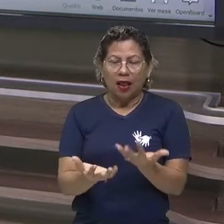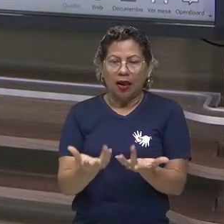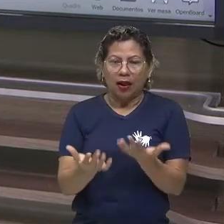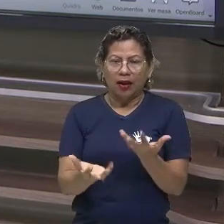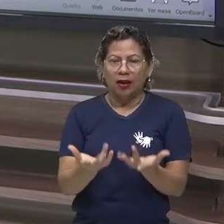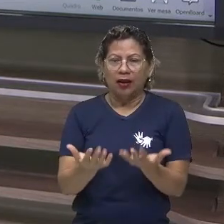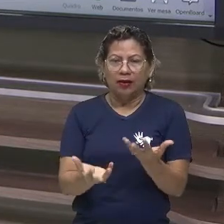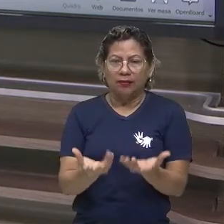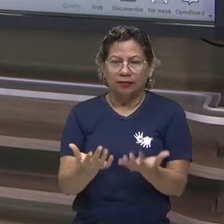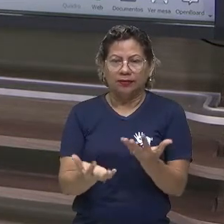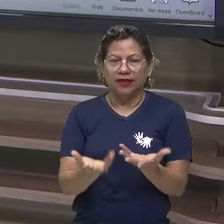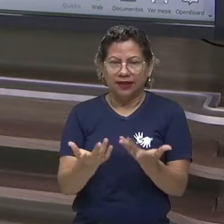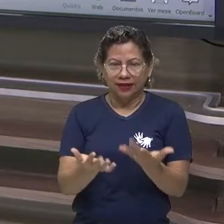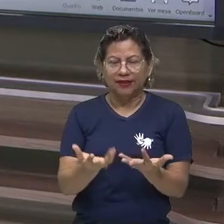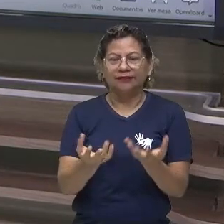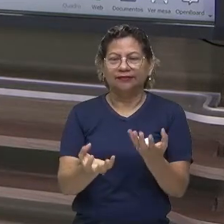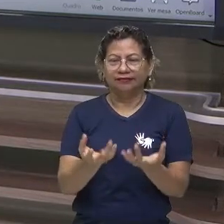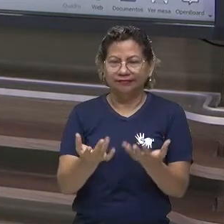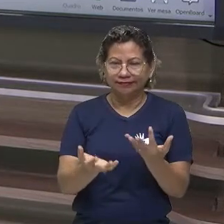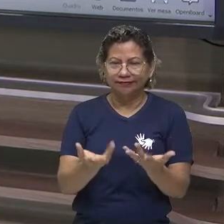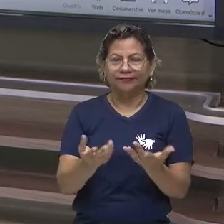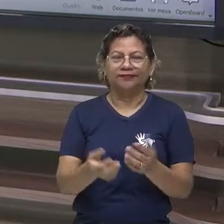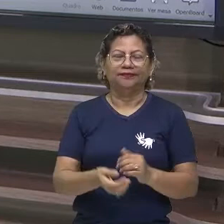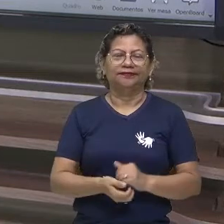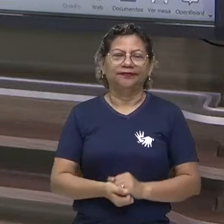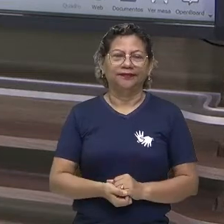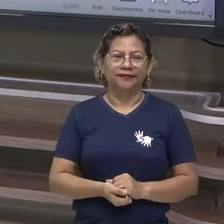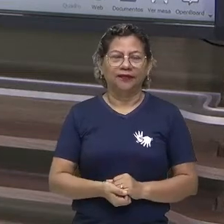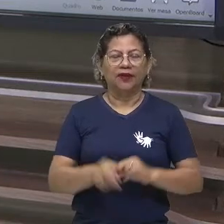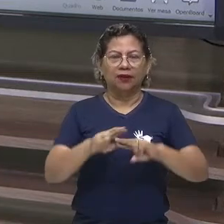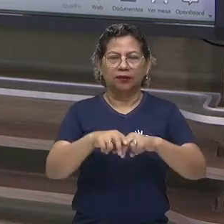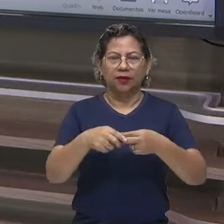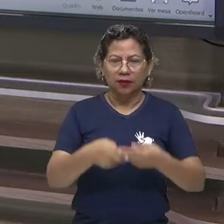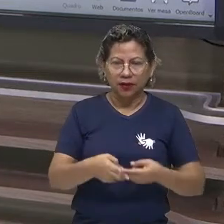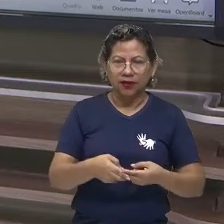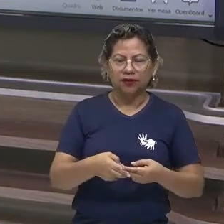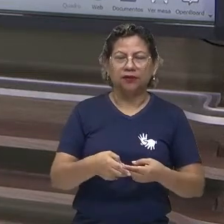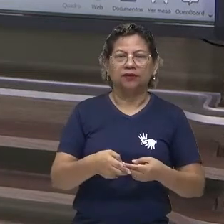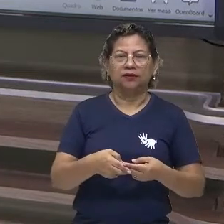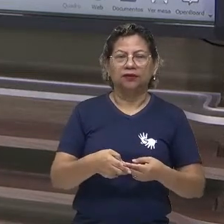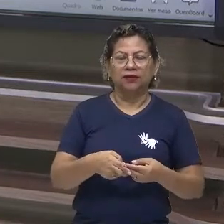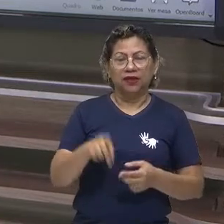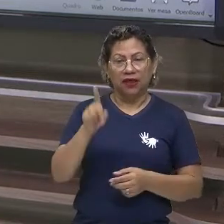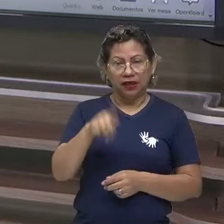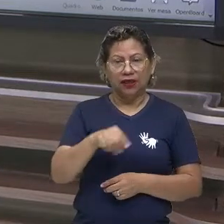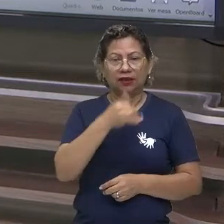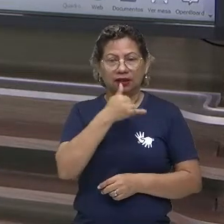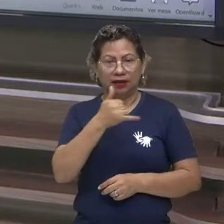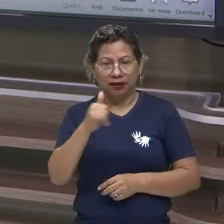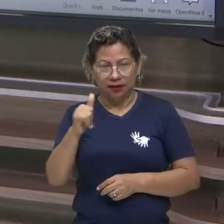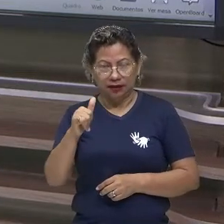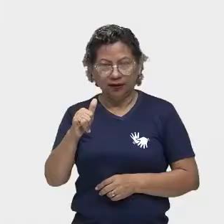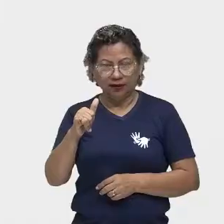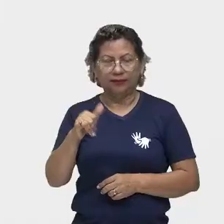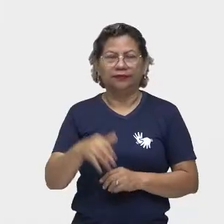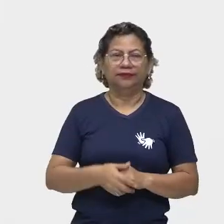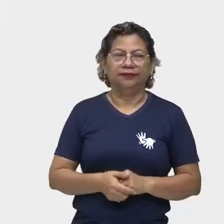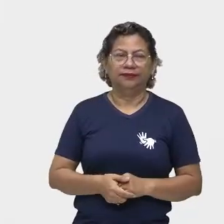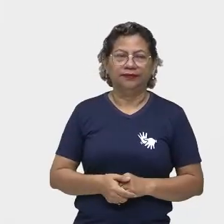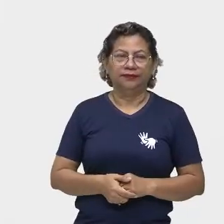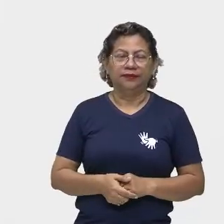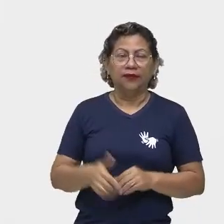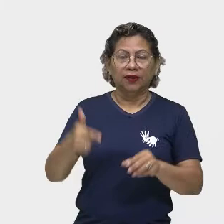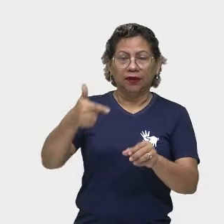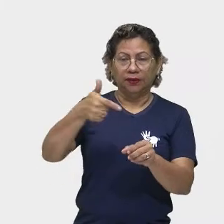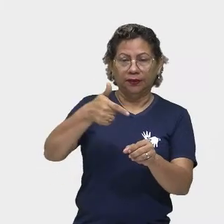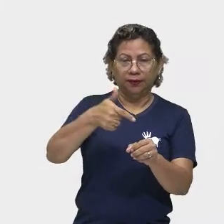aquecer ali o que eu colocar naquela churrasqueira, por exemplo. Por isso que ela é considerada uma fonte energética. O petróleo, né? A gente